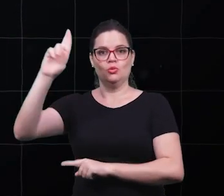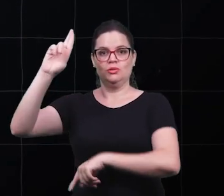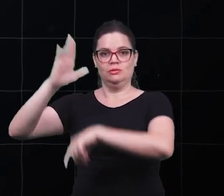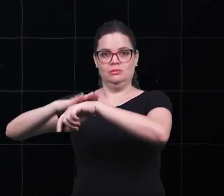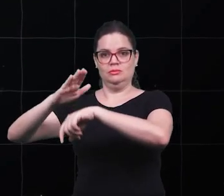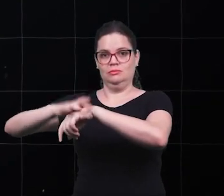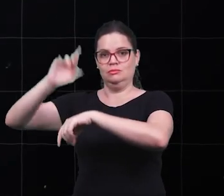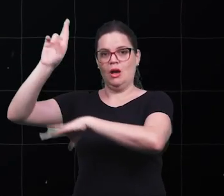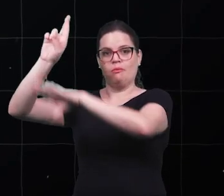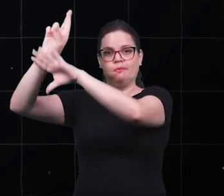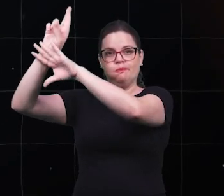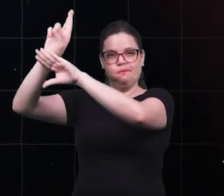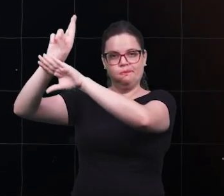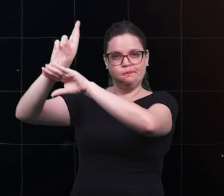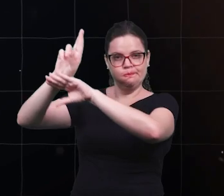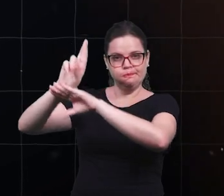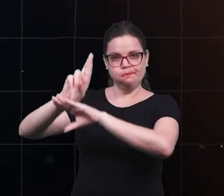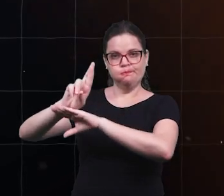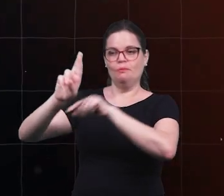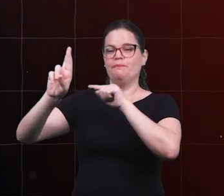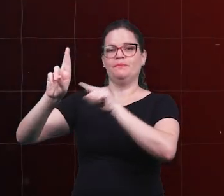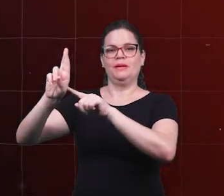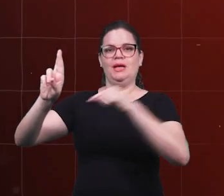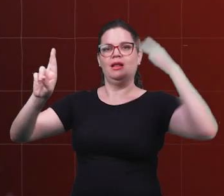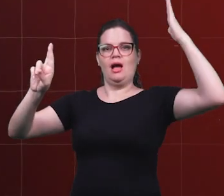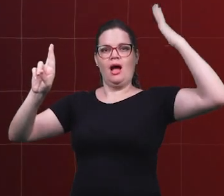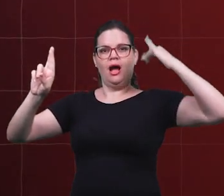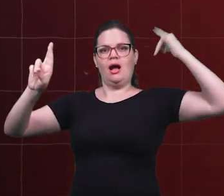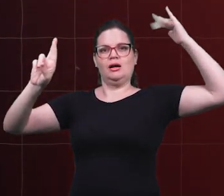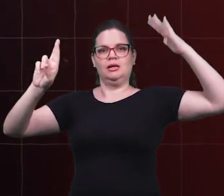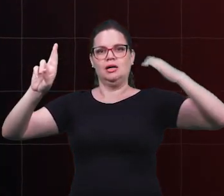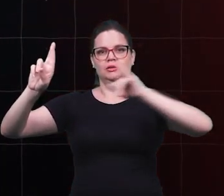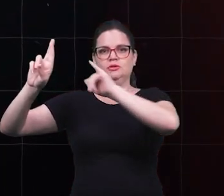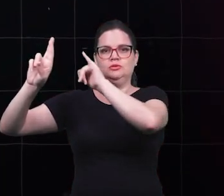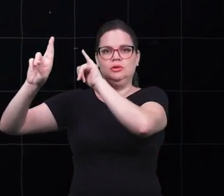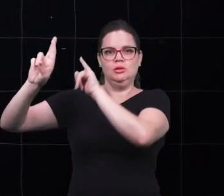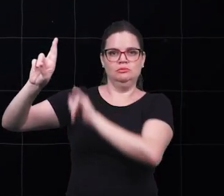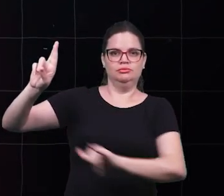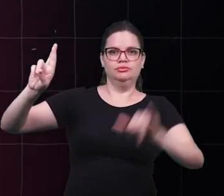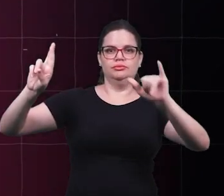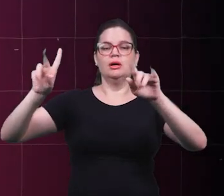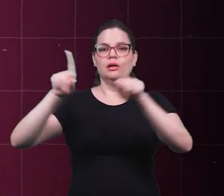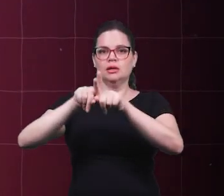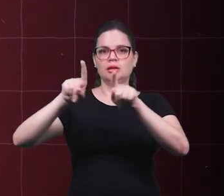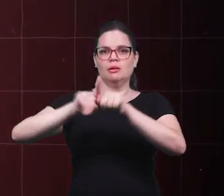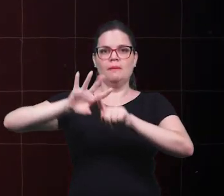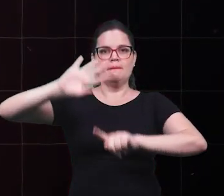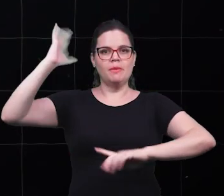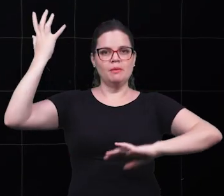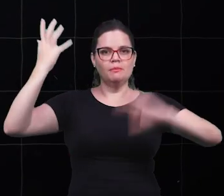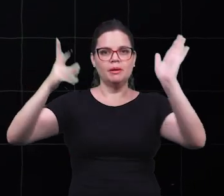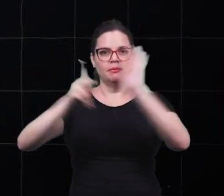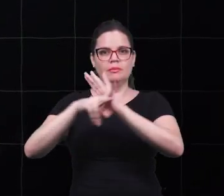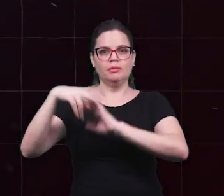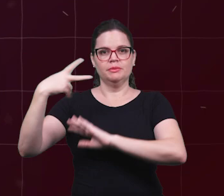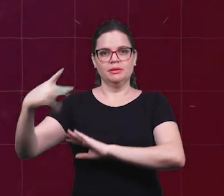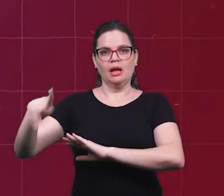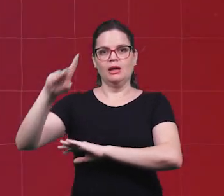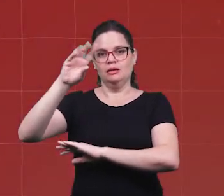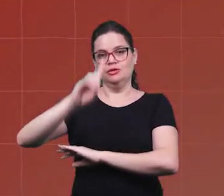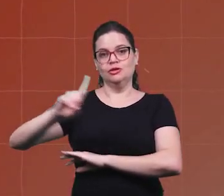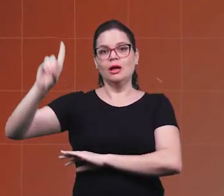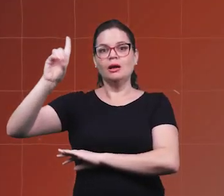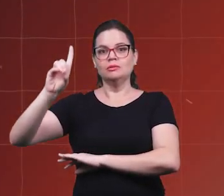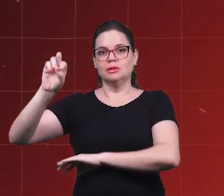céu com alarido, e com voz de arcanjo, e com trombeta de Deus, e os que morreram em